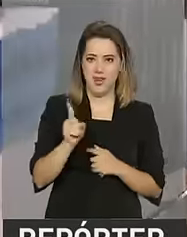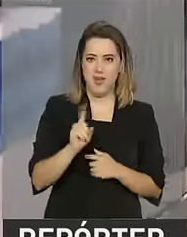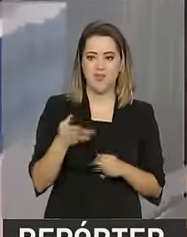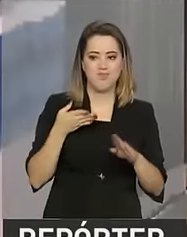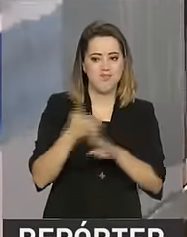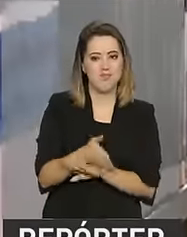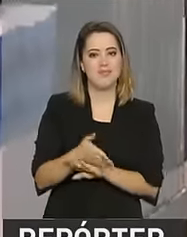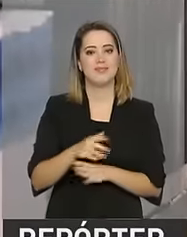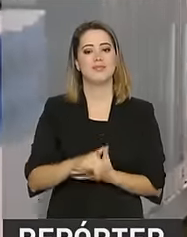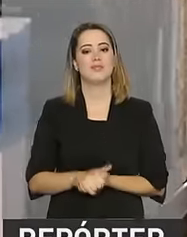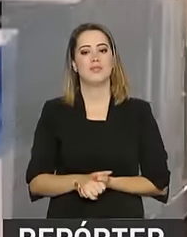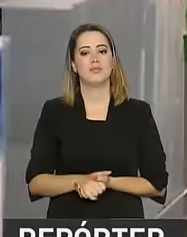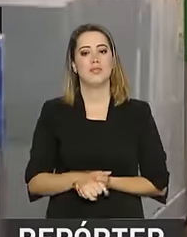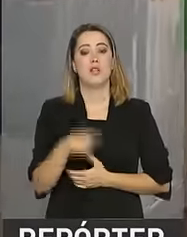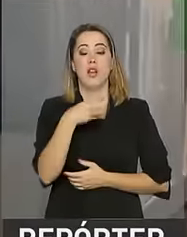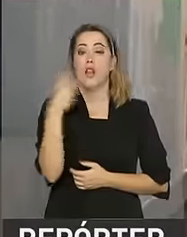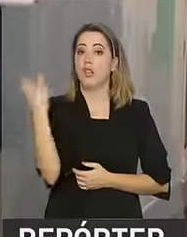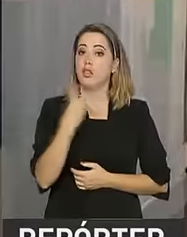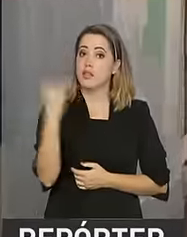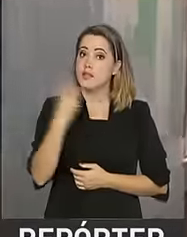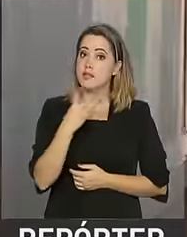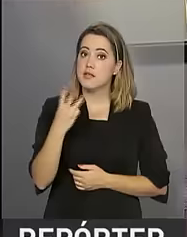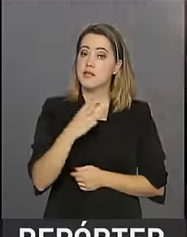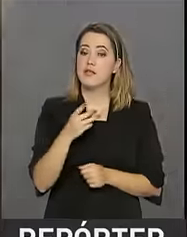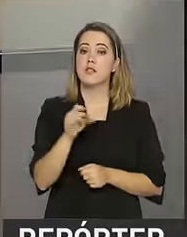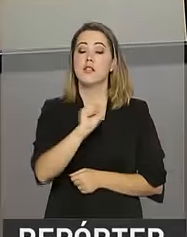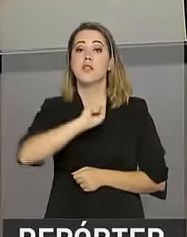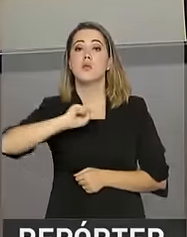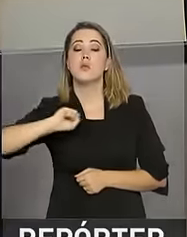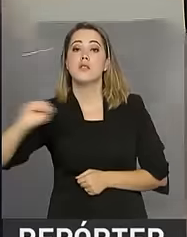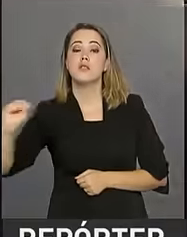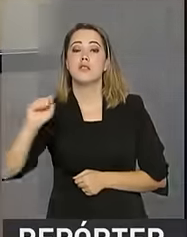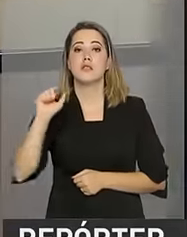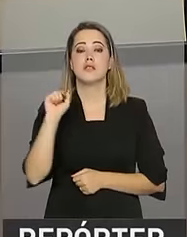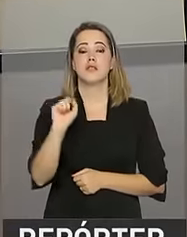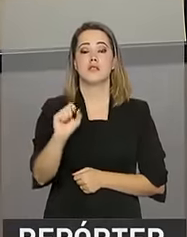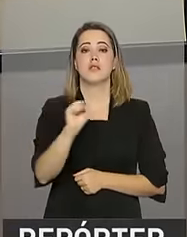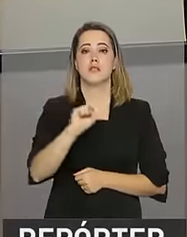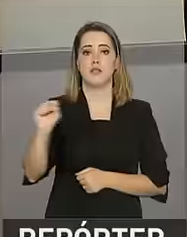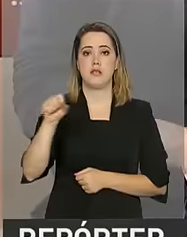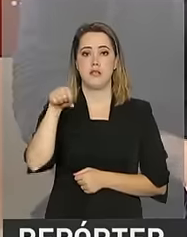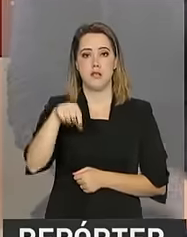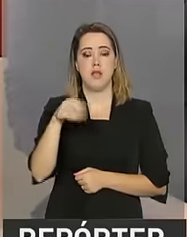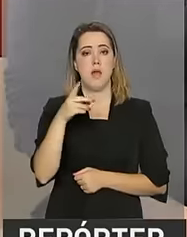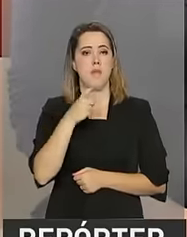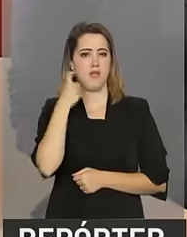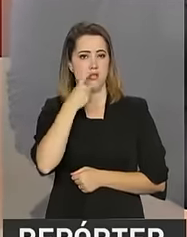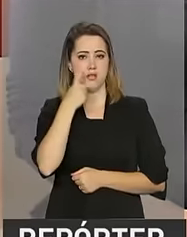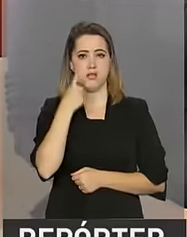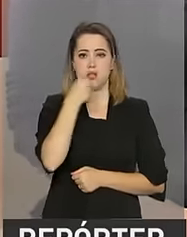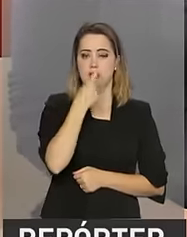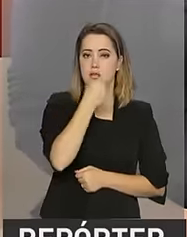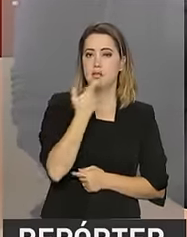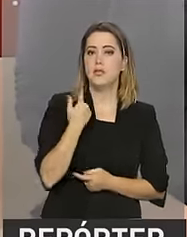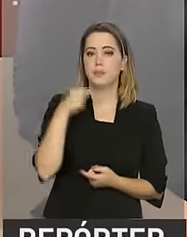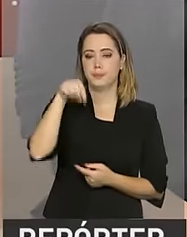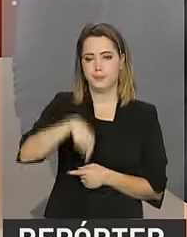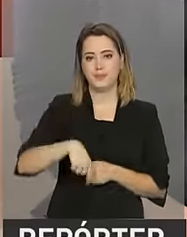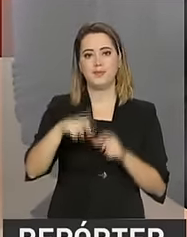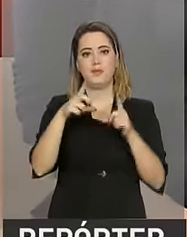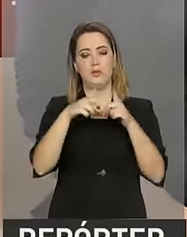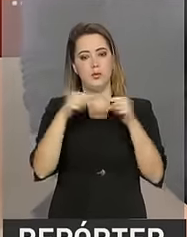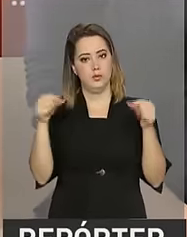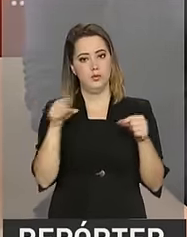elas cursam o terceiro período de Odontologia em uma universidade particular de Brasília naara conta que já tem